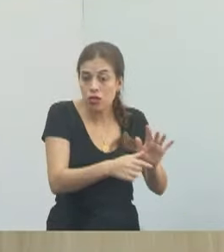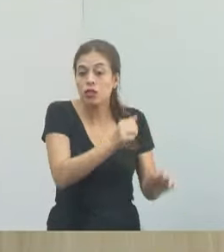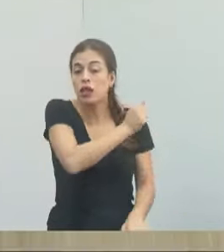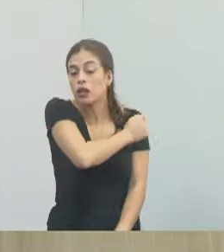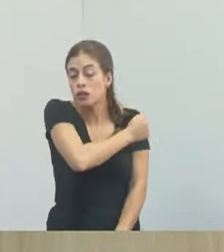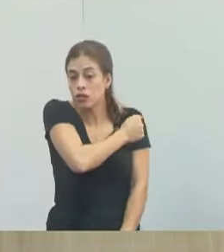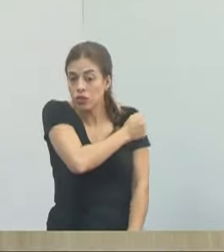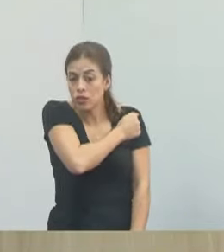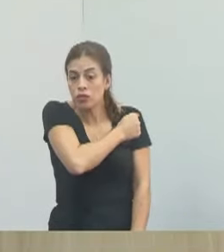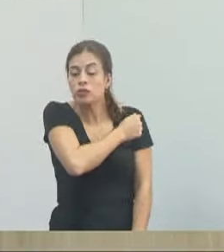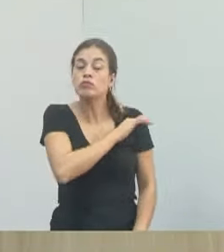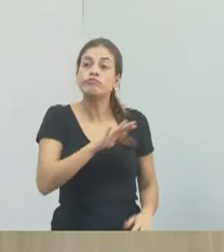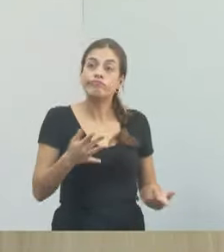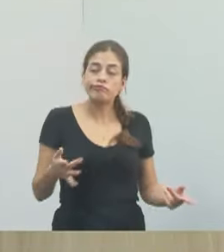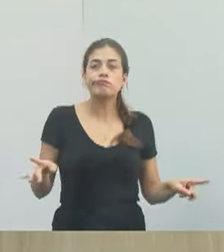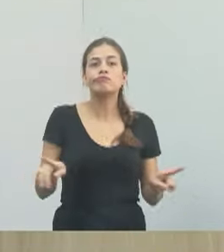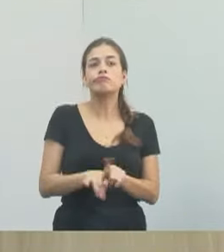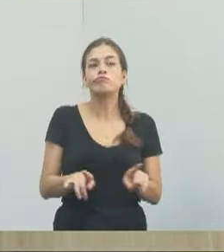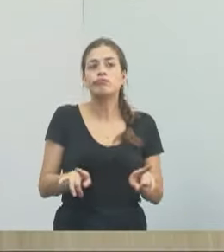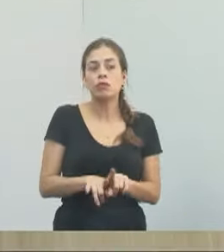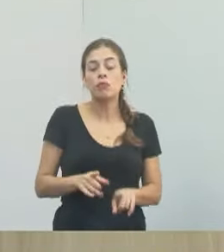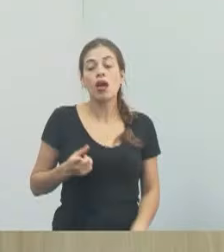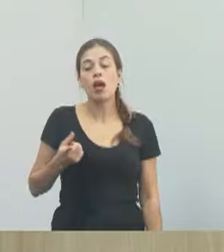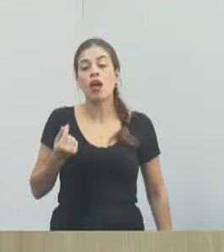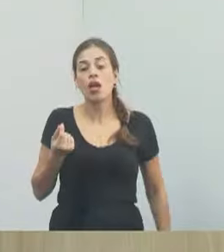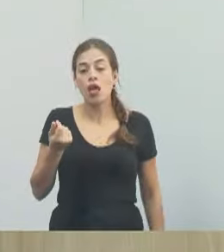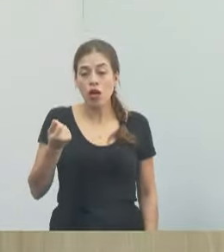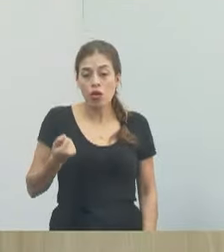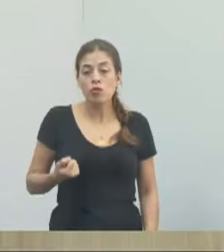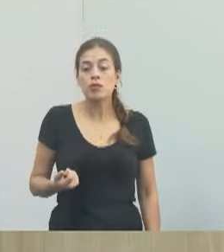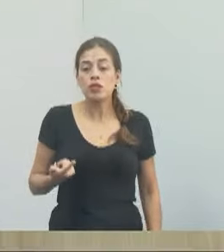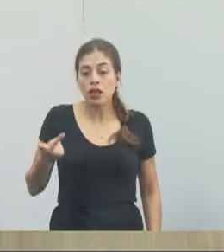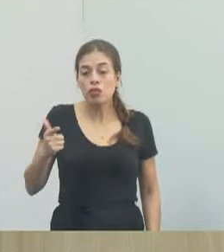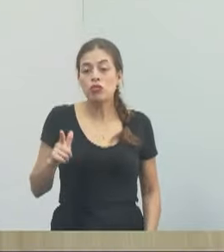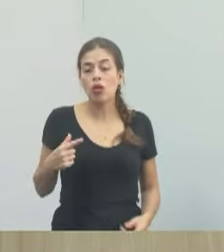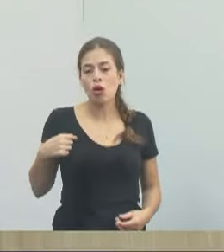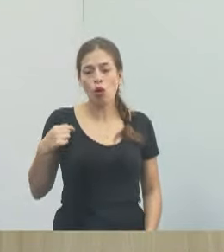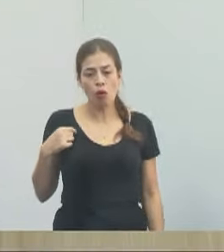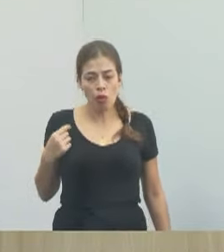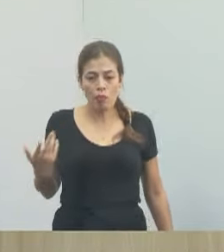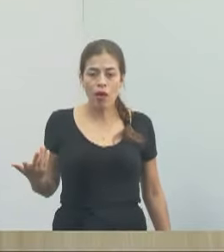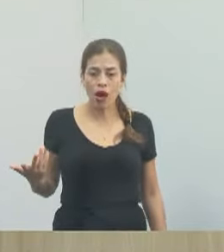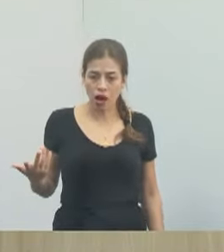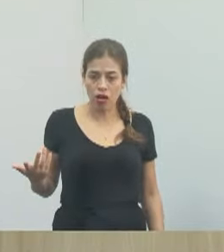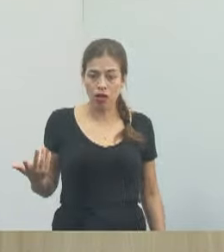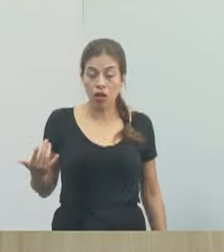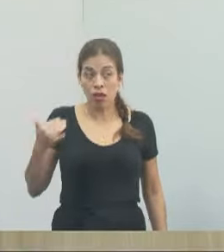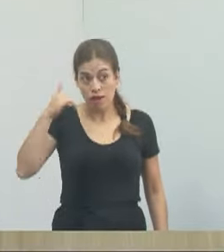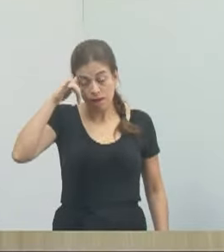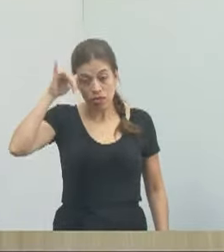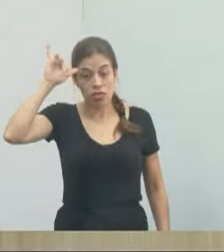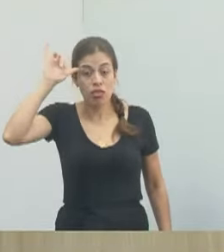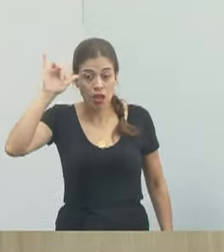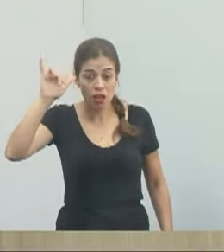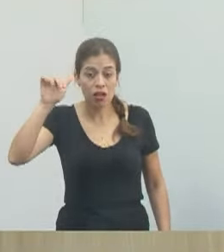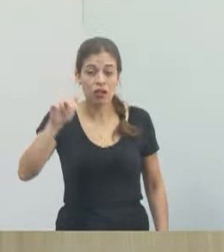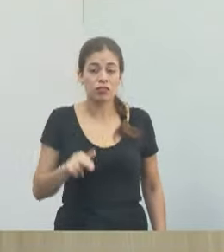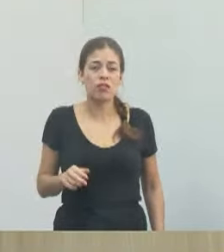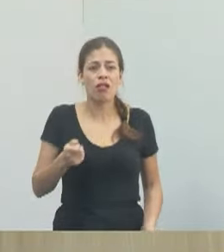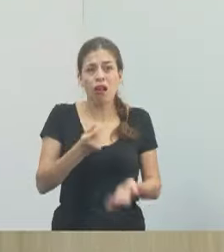alunos Assim como para economizar o uso de outras vestimentas evitando consumismo